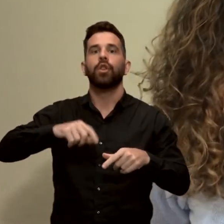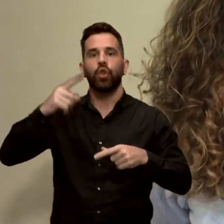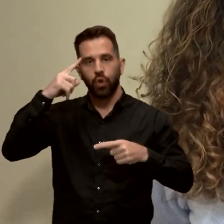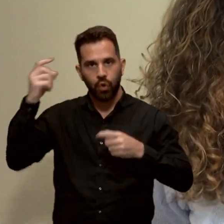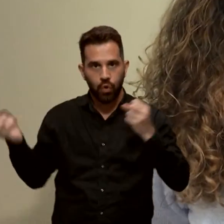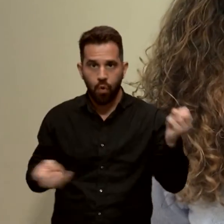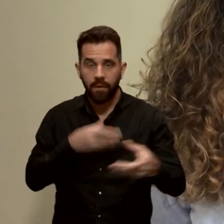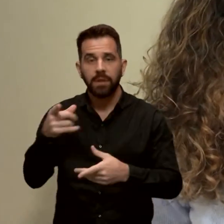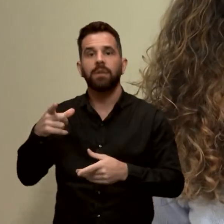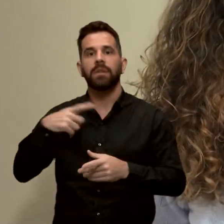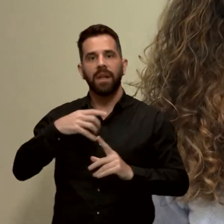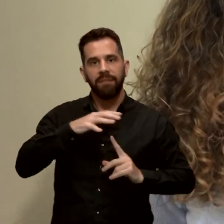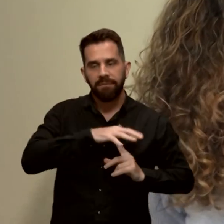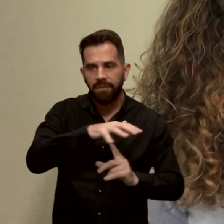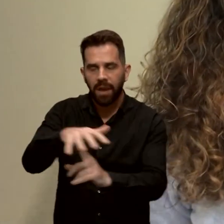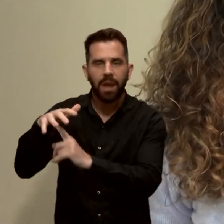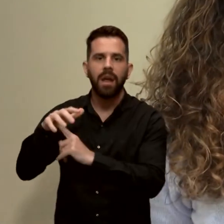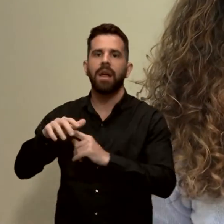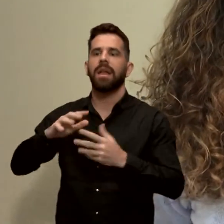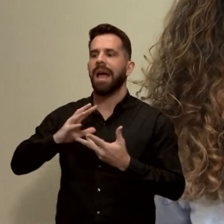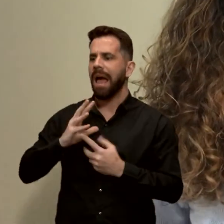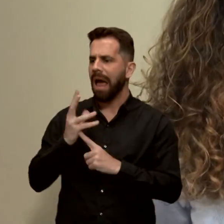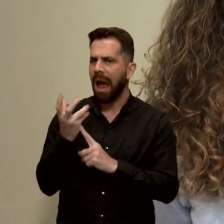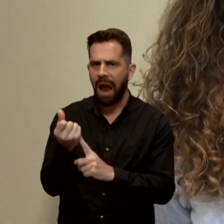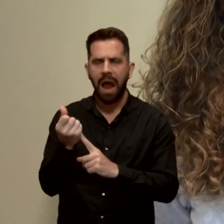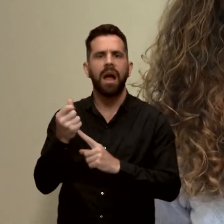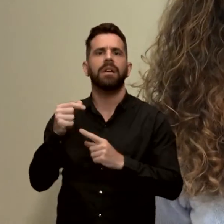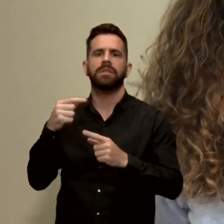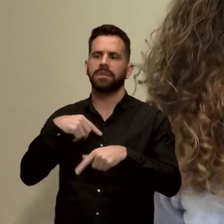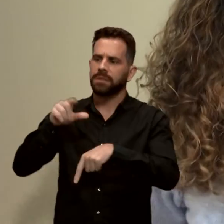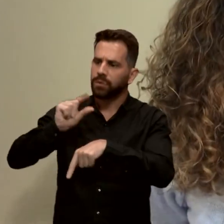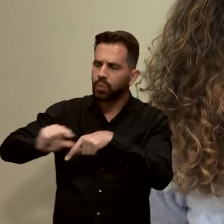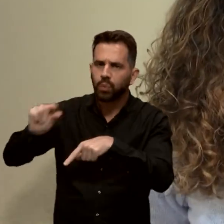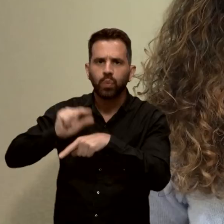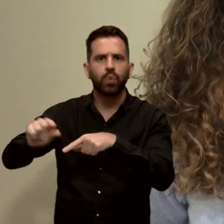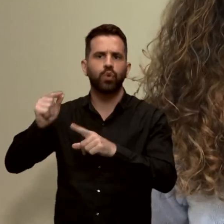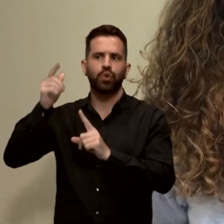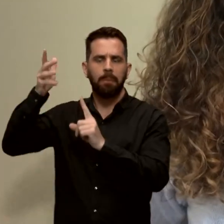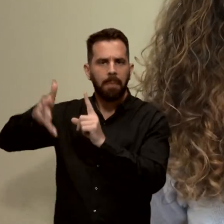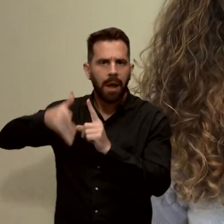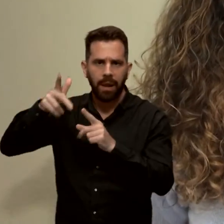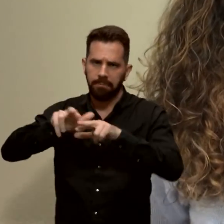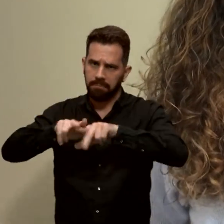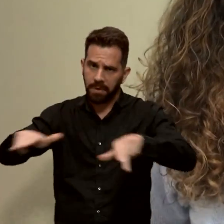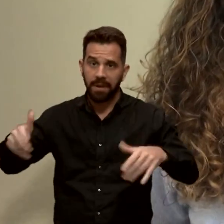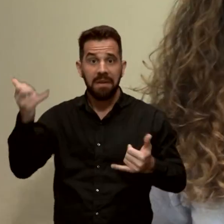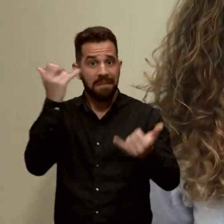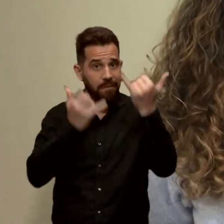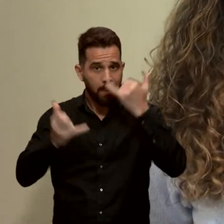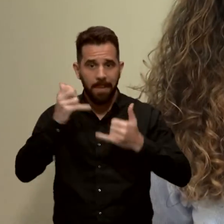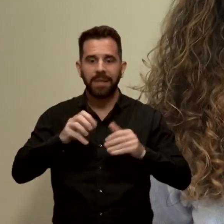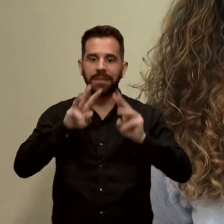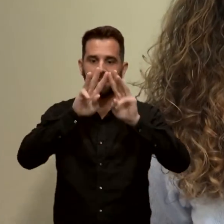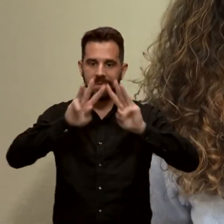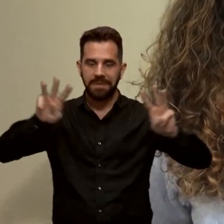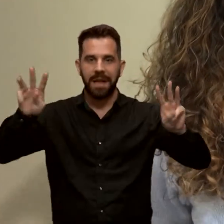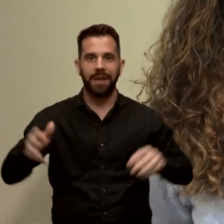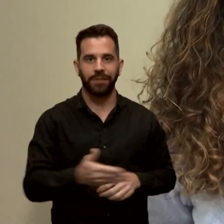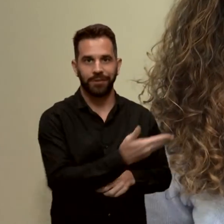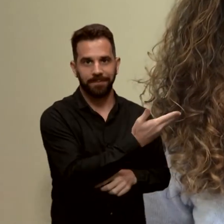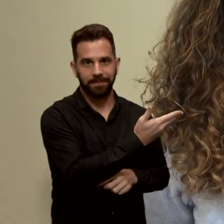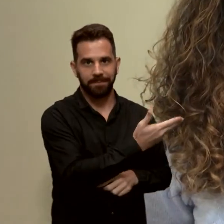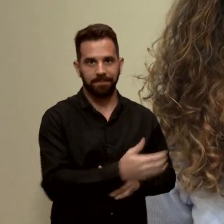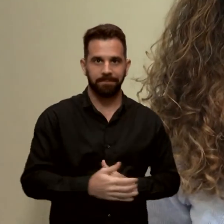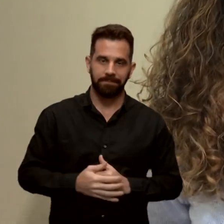produtos familiares, artesanato, palestras e mini-cursos. E para mais informações, acesse o site que está aparecendo na sua